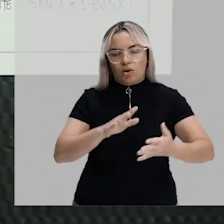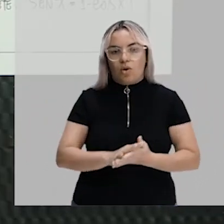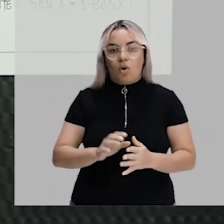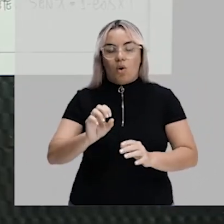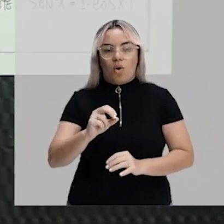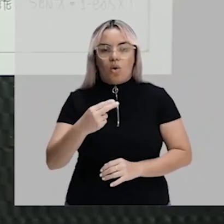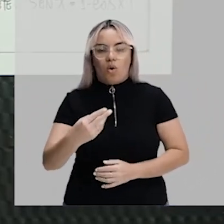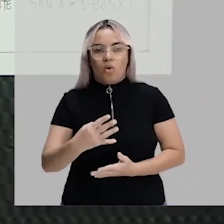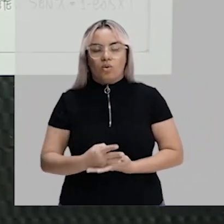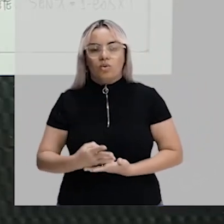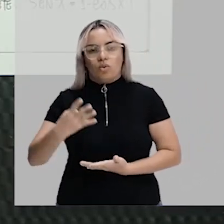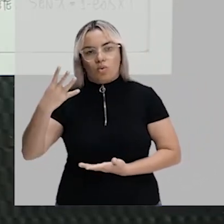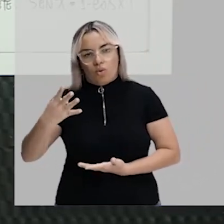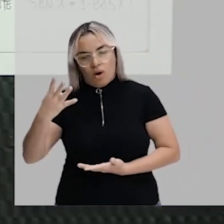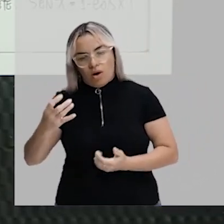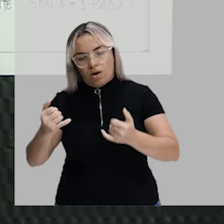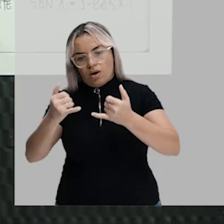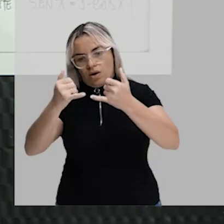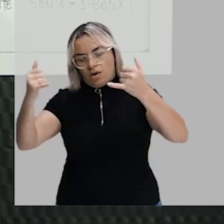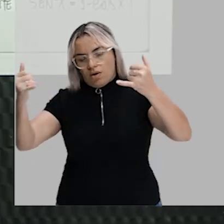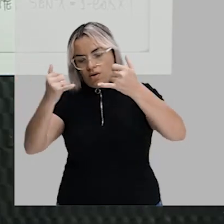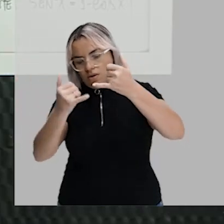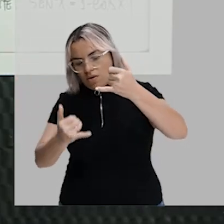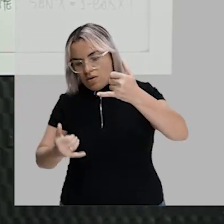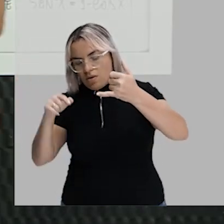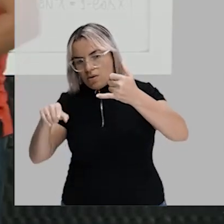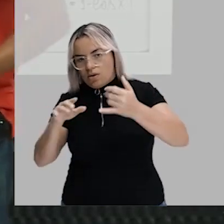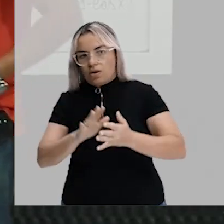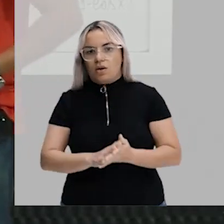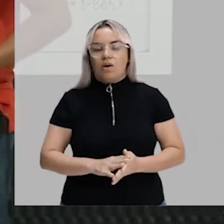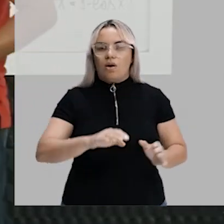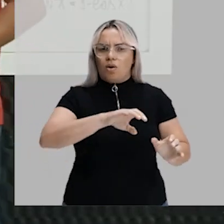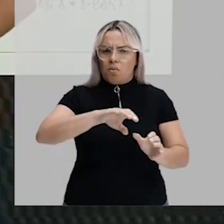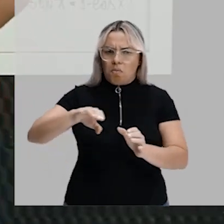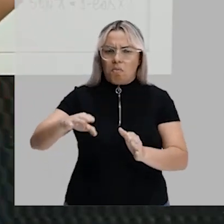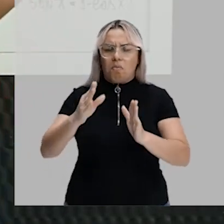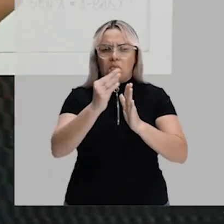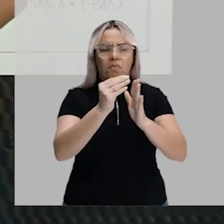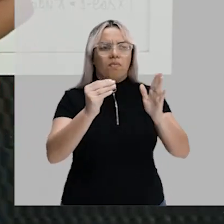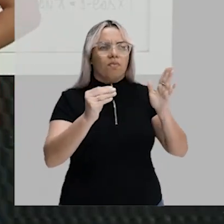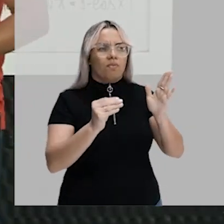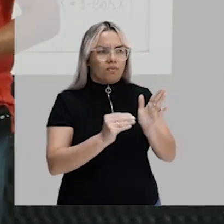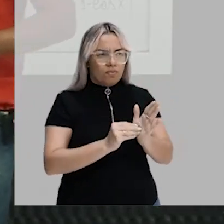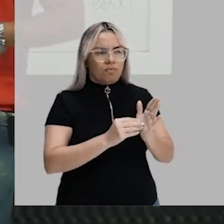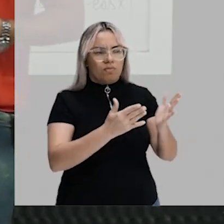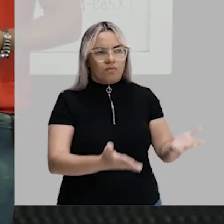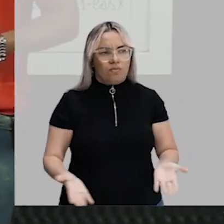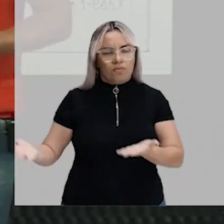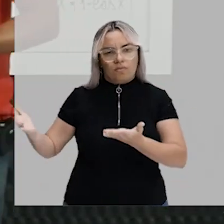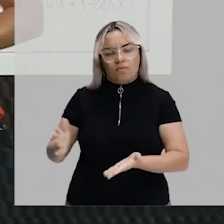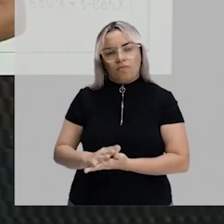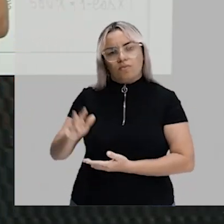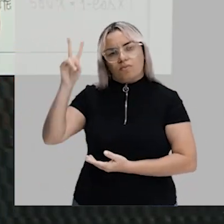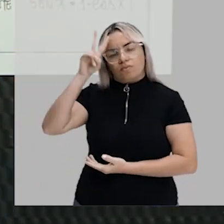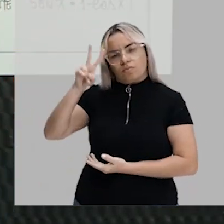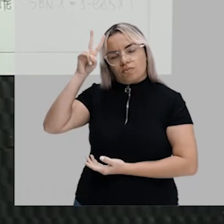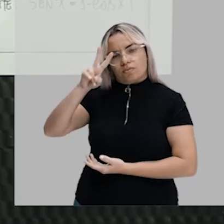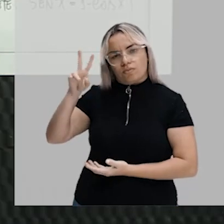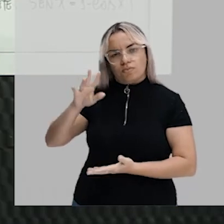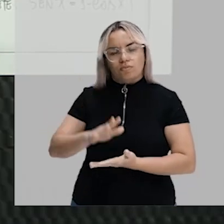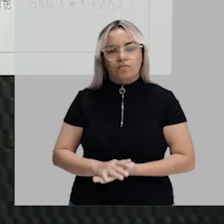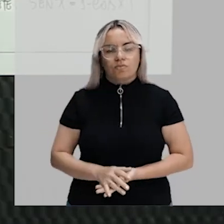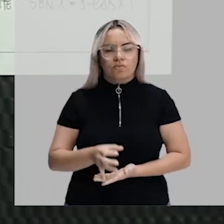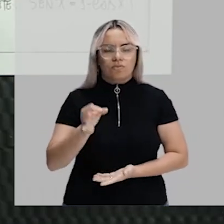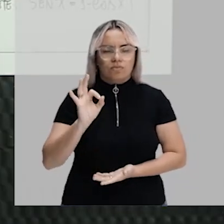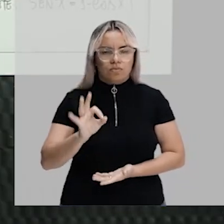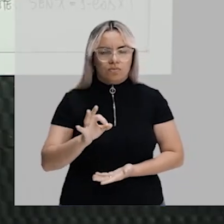três situações aí em aulas separadas né vou coloquei aqui no início da questão para relembrar certo